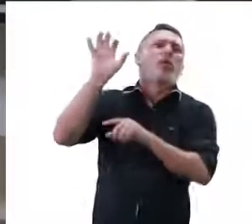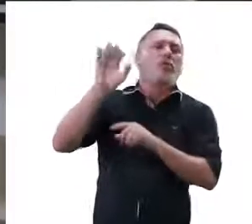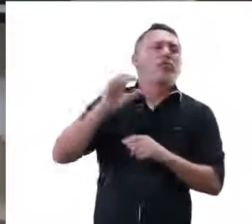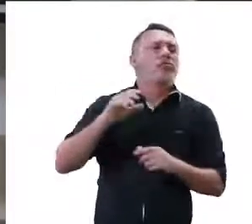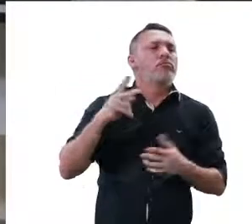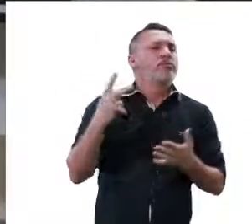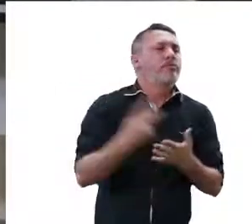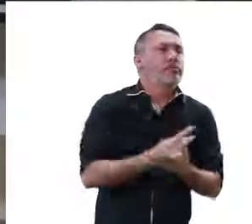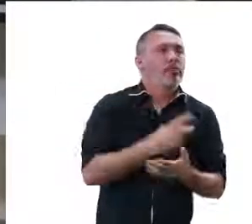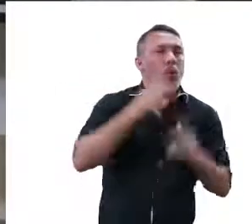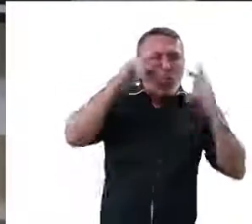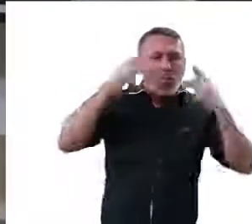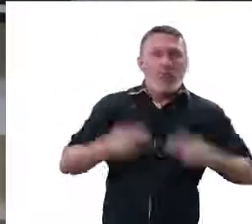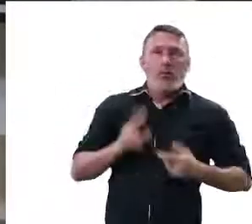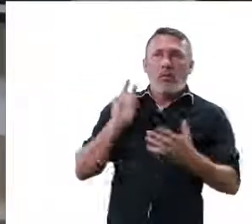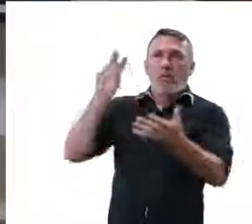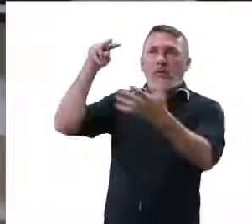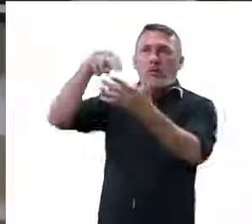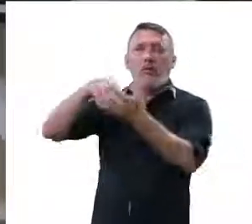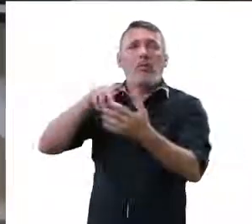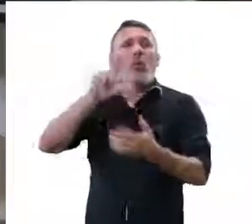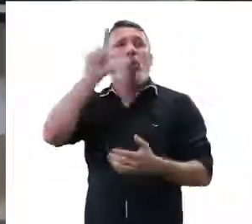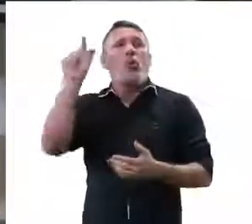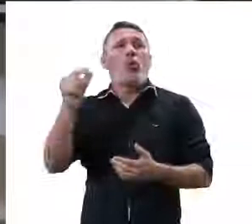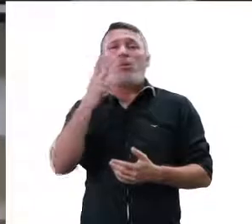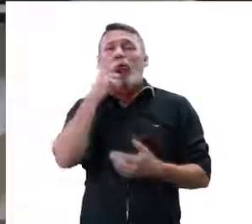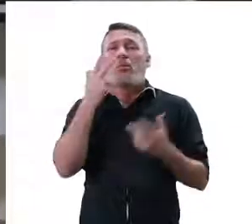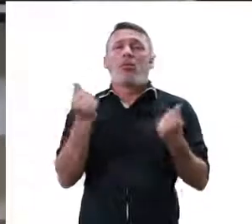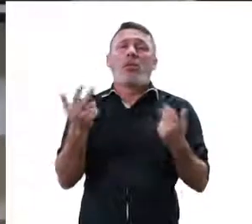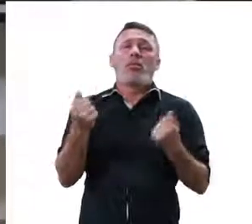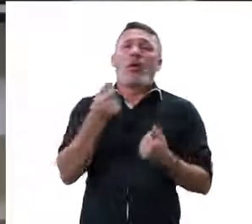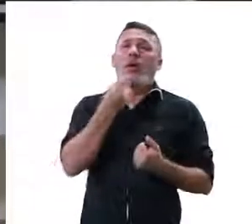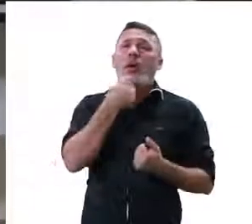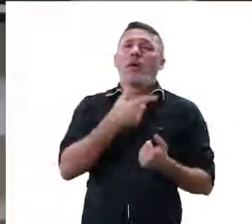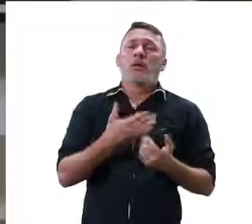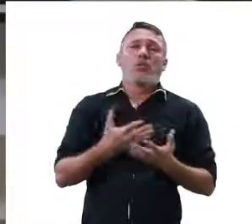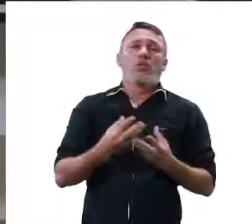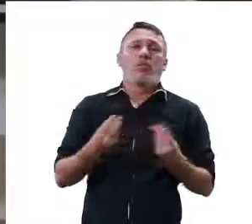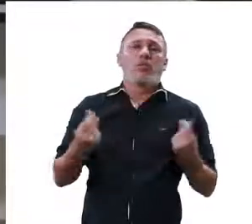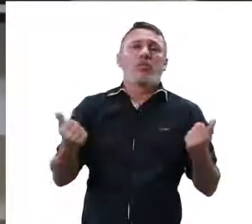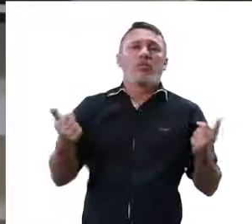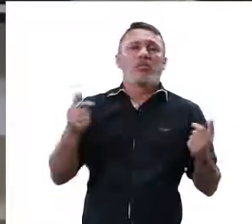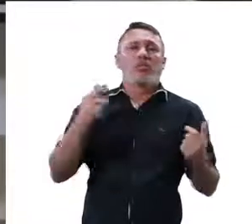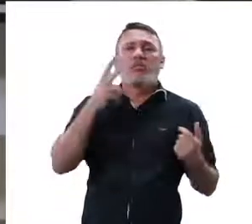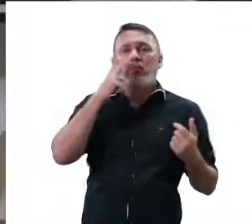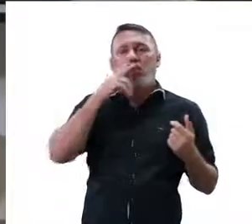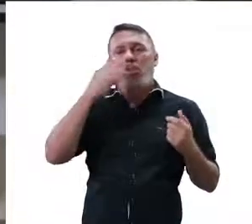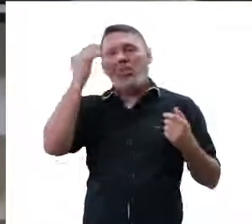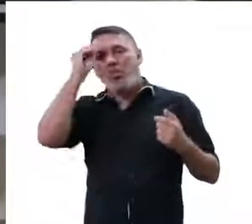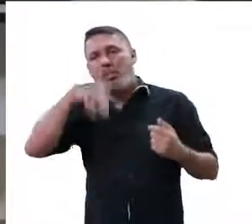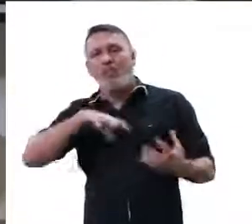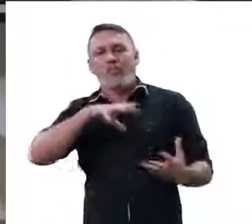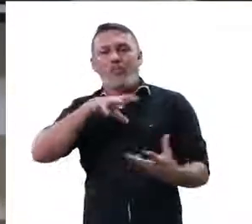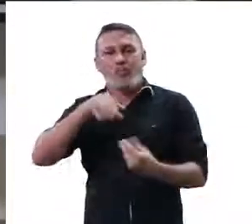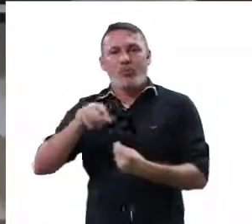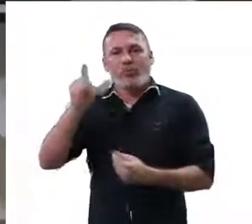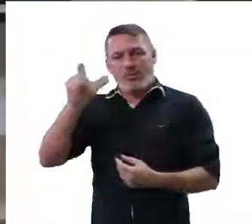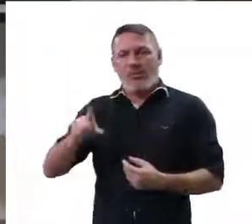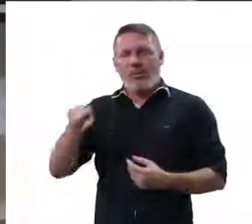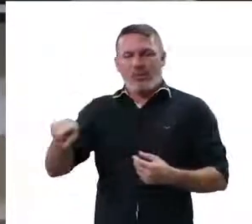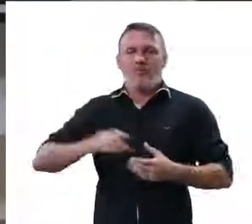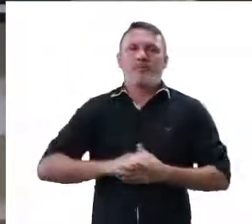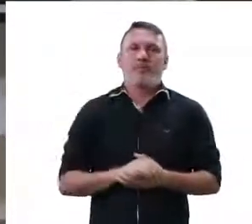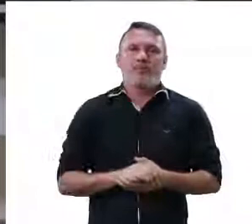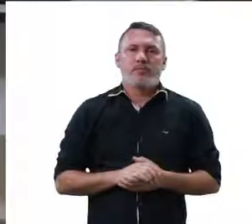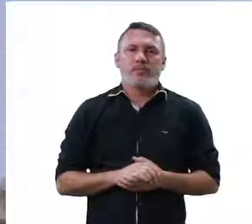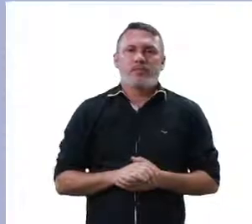um mistério. O homem botou o pé, acabou o mistério, acabou a graça, então é o desencantamento do mundo, pensado a partir do nosso